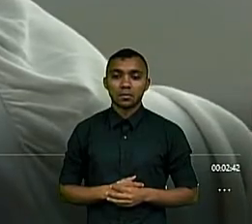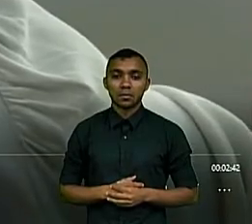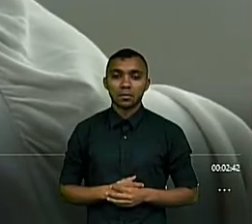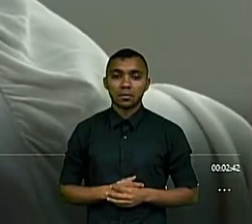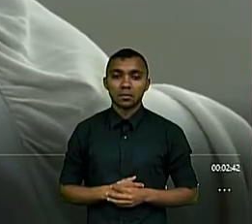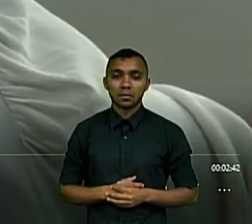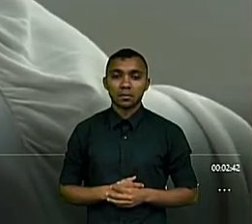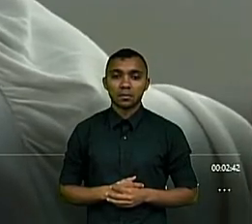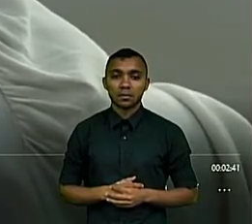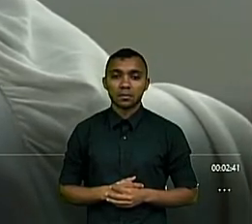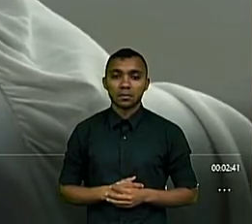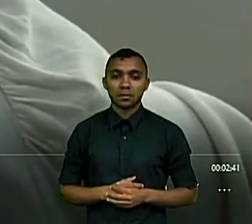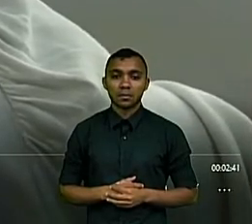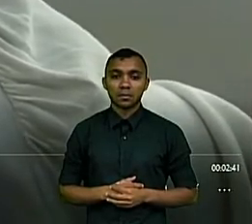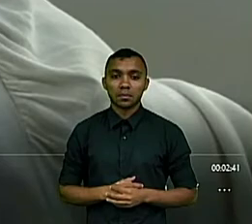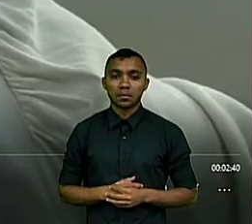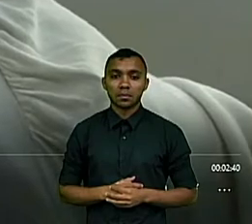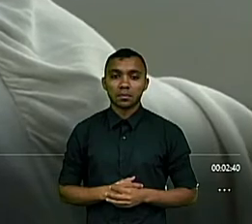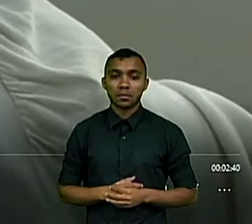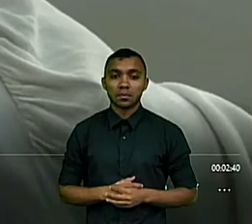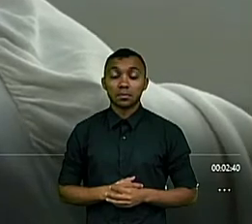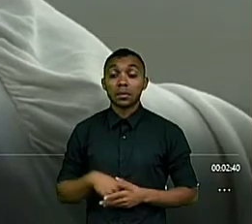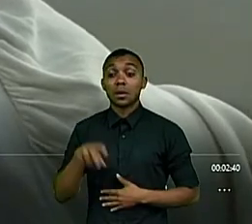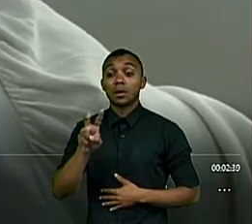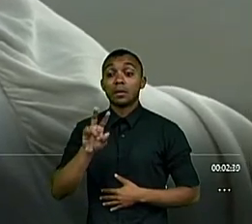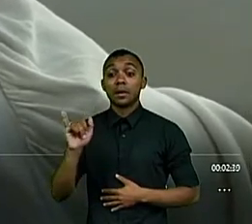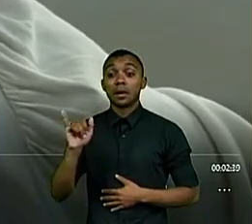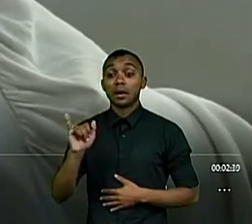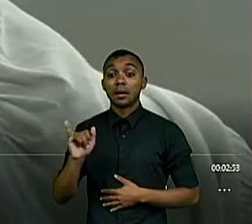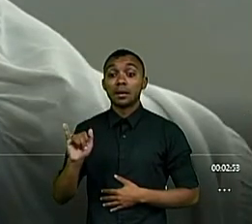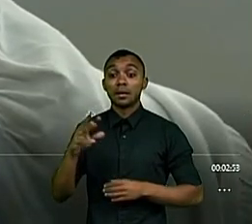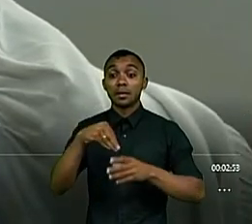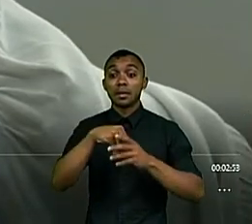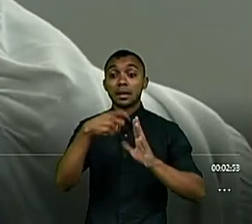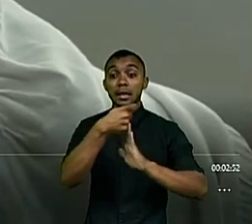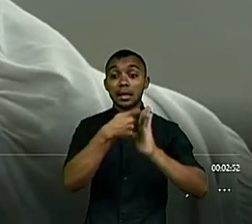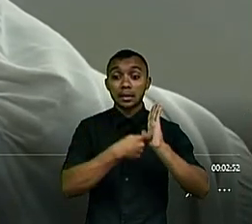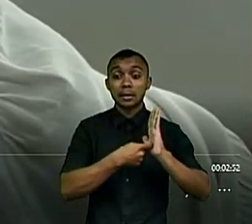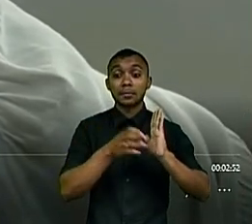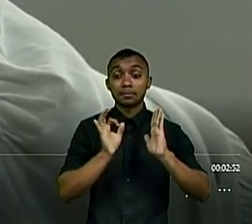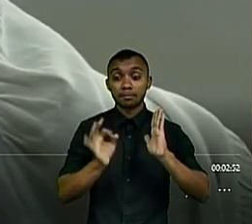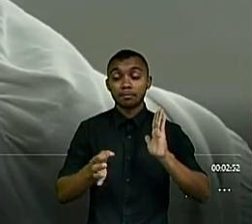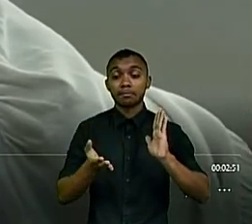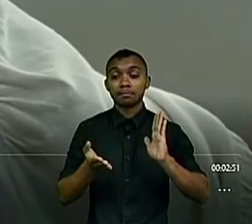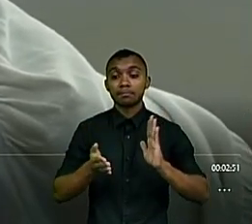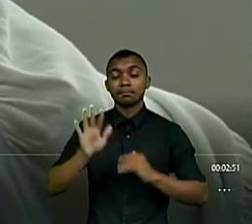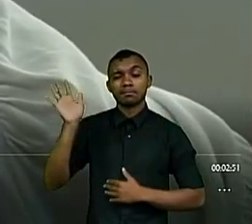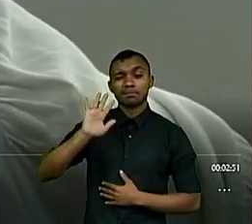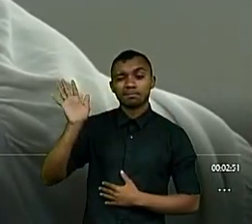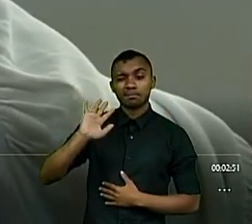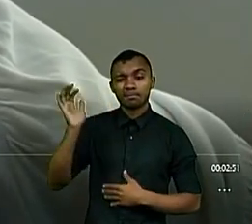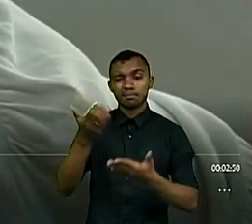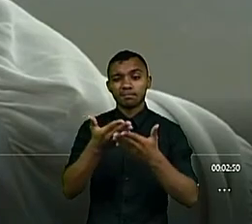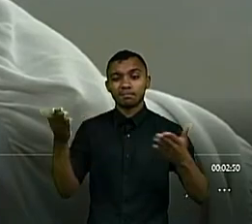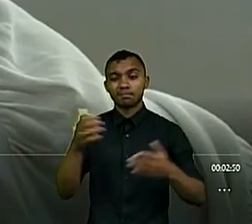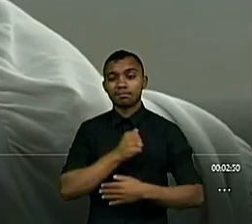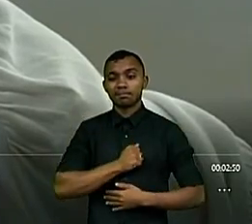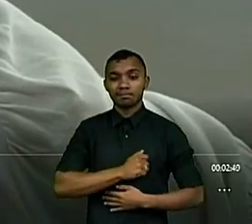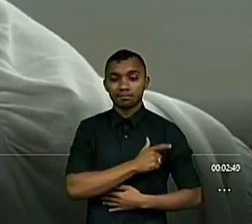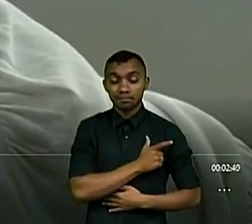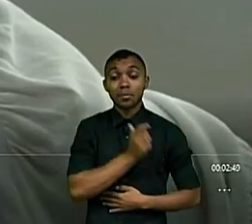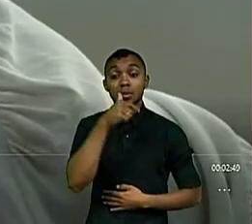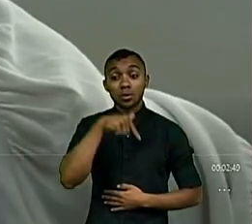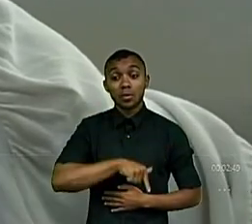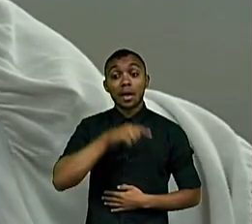possíveis para cair na redação do Enem e essa semana a gente traz Olá galera do alcance mais uma semana